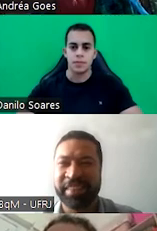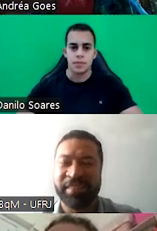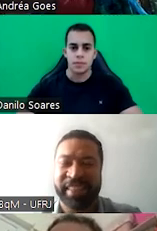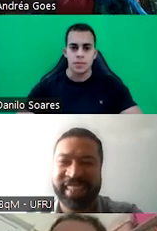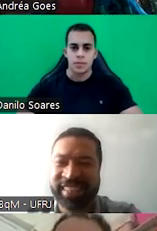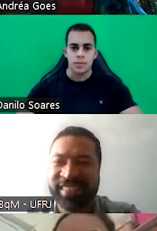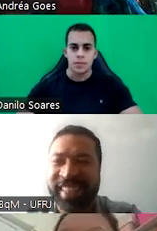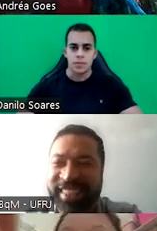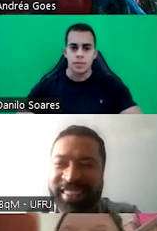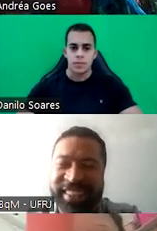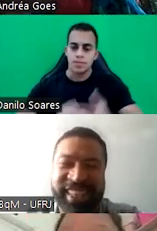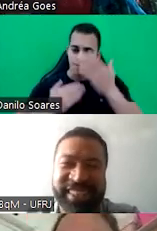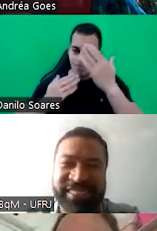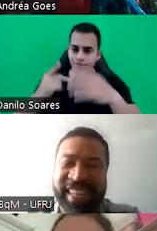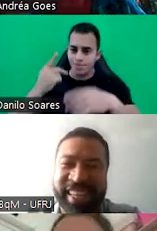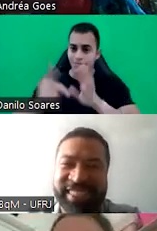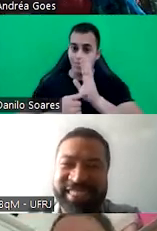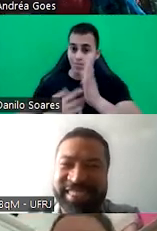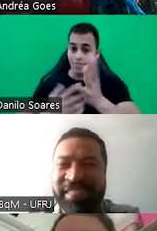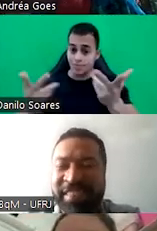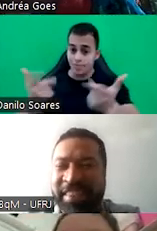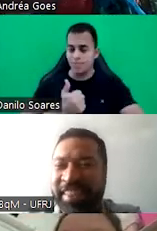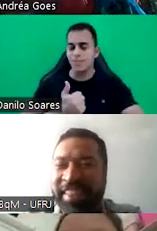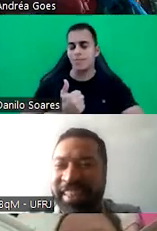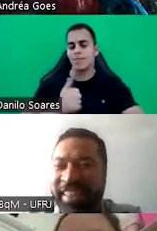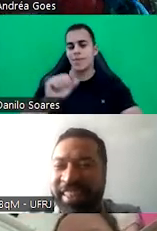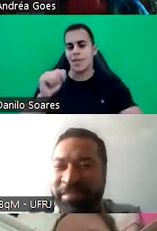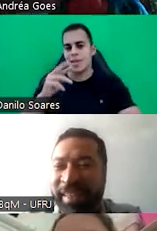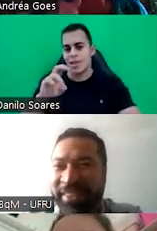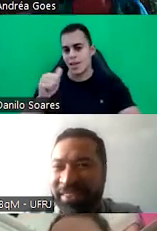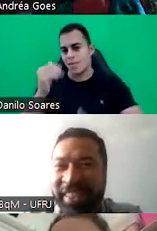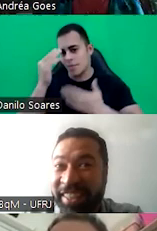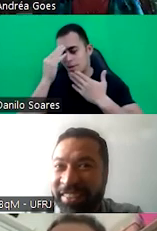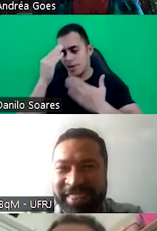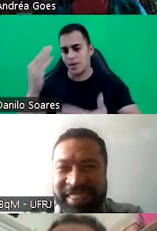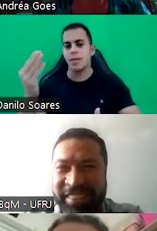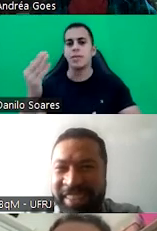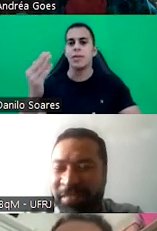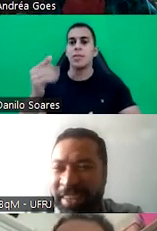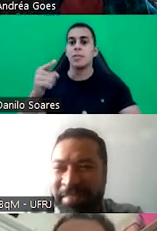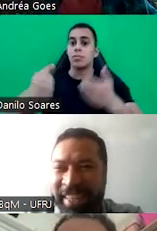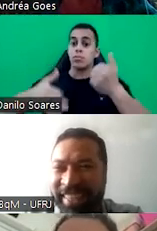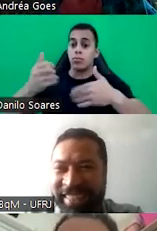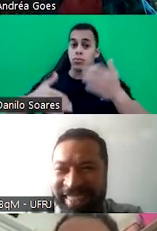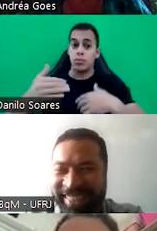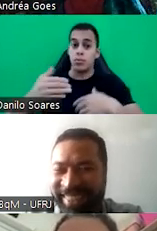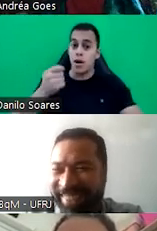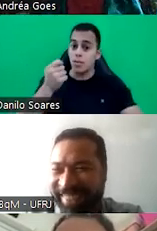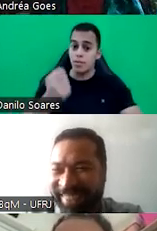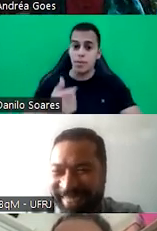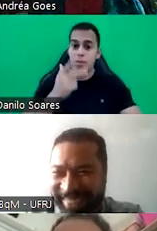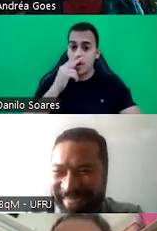Nossa, que apresentação linda, Andréia. Obrigado. Passou voando, né? Foi quase 1h30 aqui,